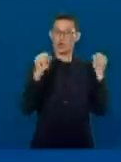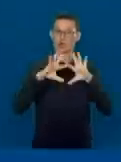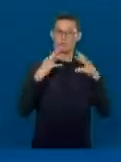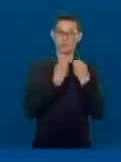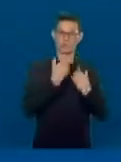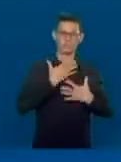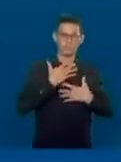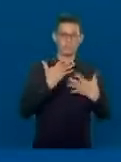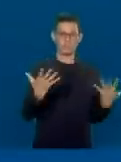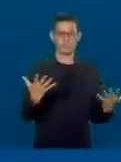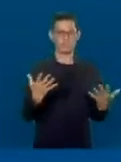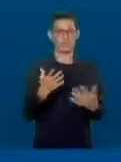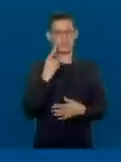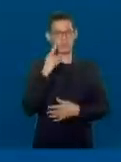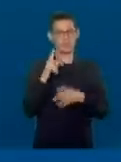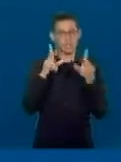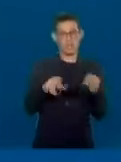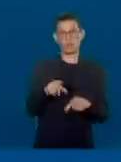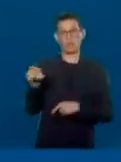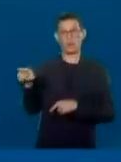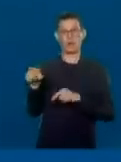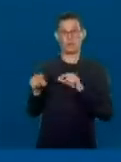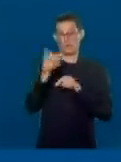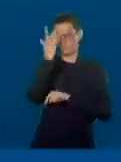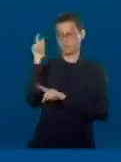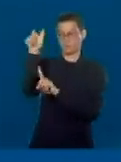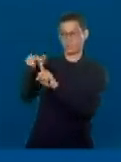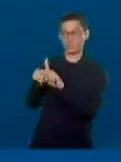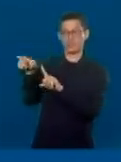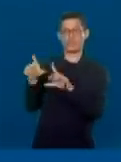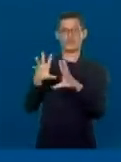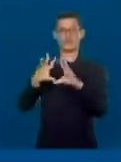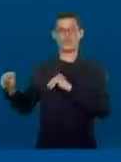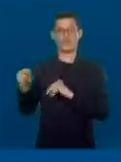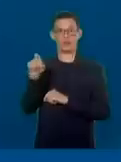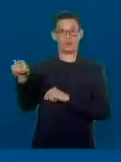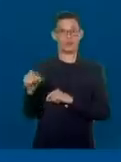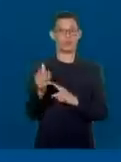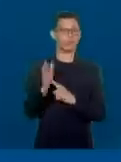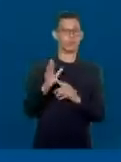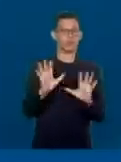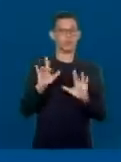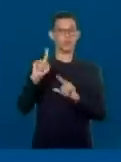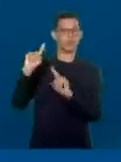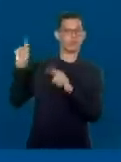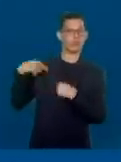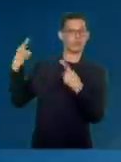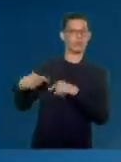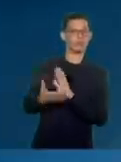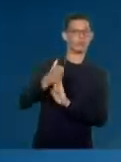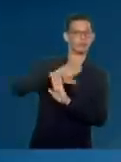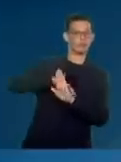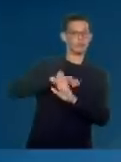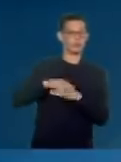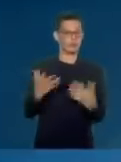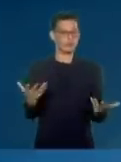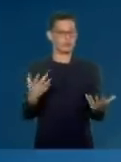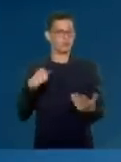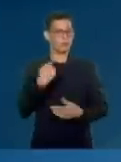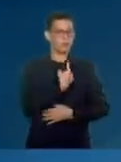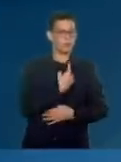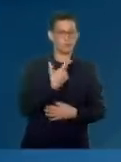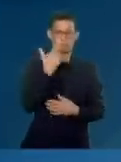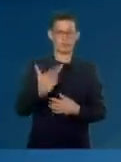aqui deixa transparecer e me ataca de forma caluniosa. Nós não passamos pano